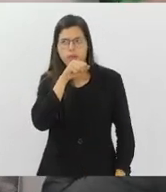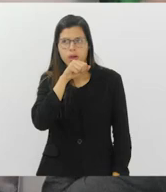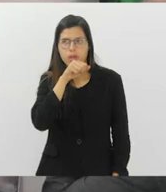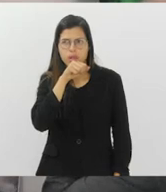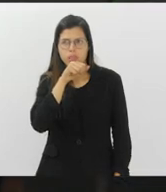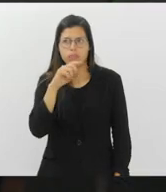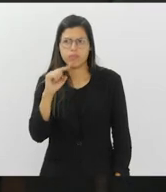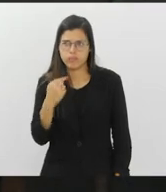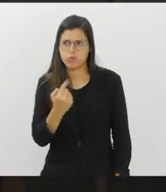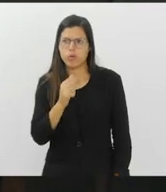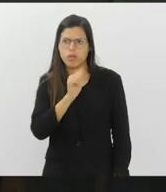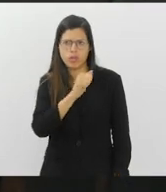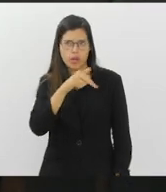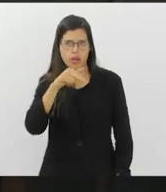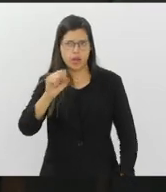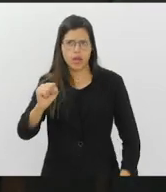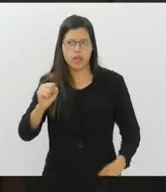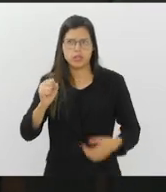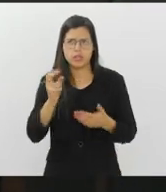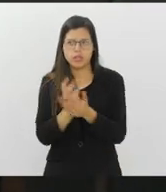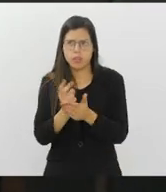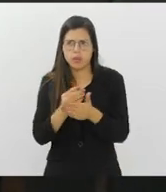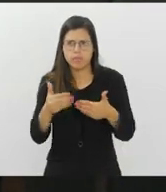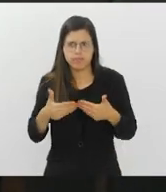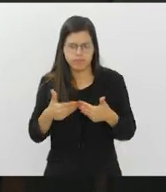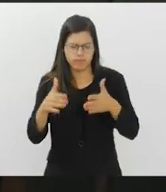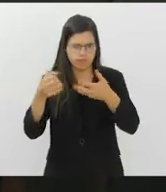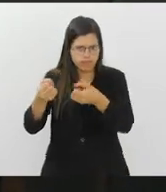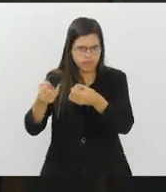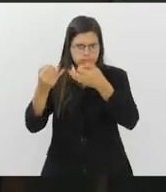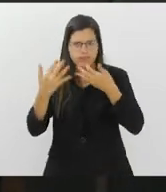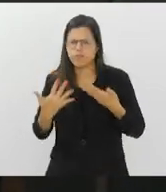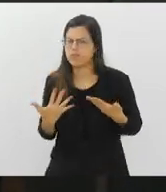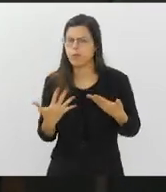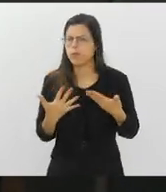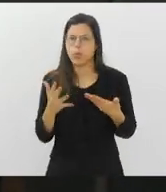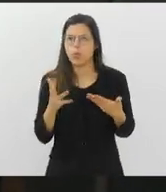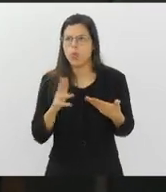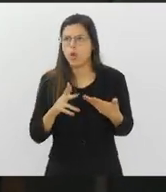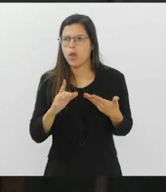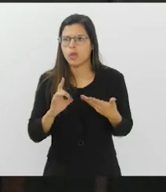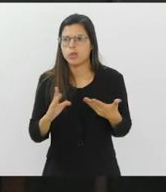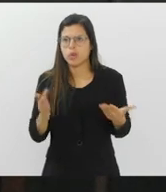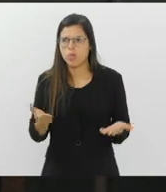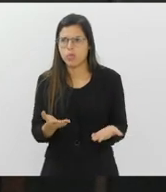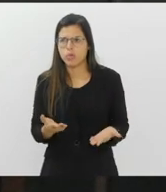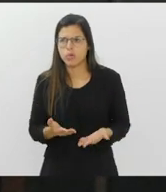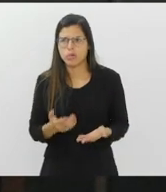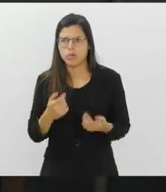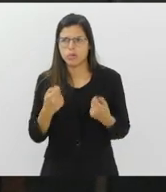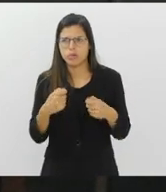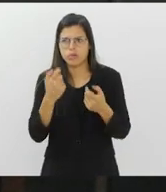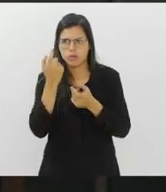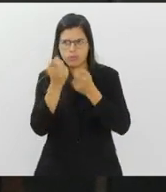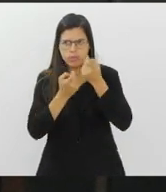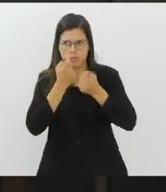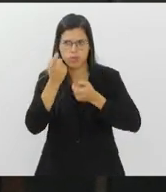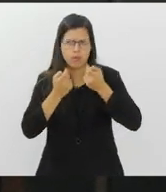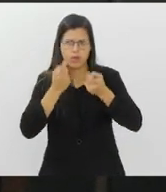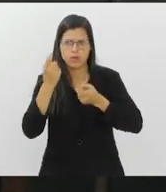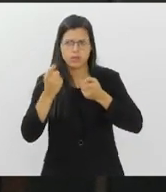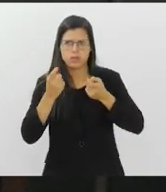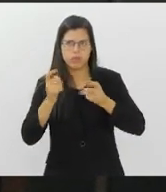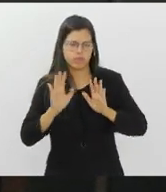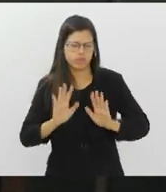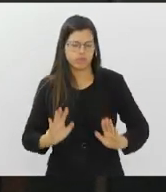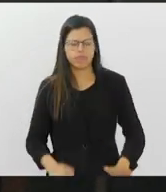esteve aberta para ouvi-las, não é de hoje. Então, da minha parte, pode ficar despreocupado que não tem qualquer problema relacionado a